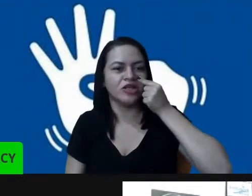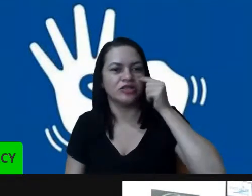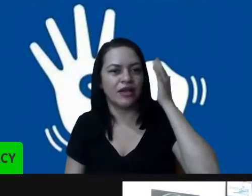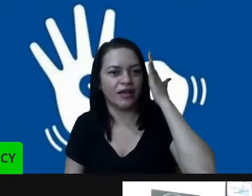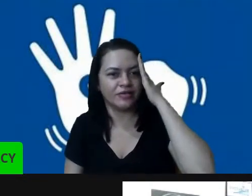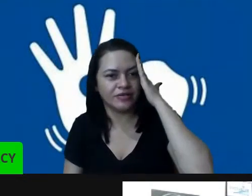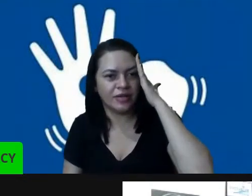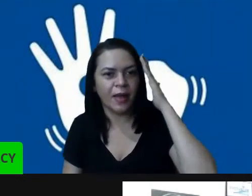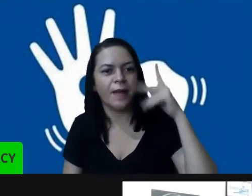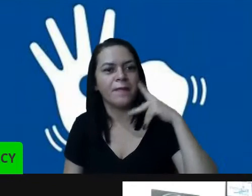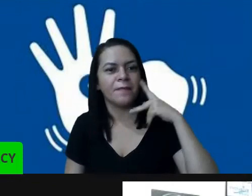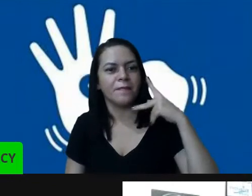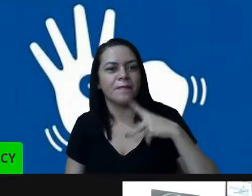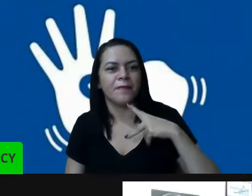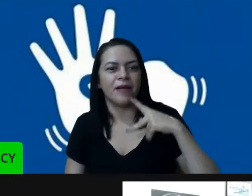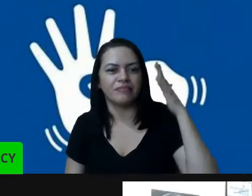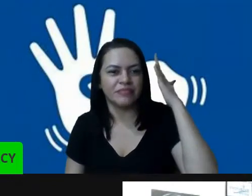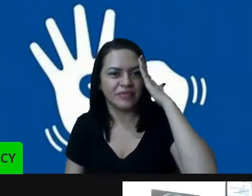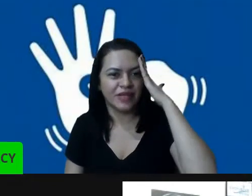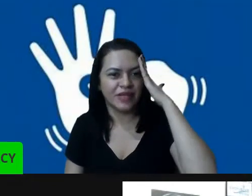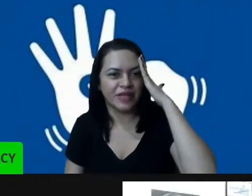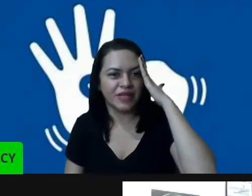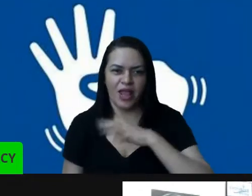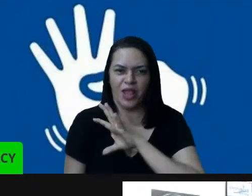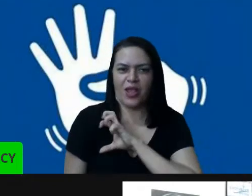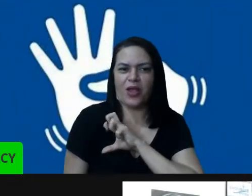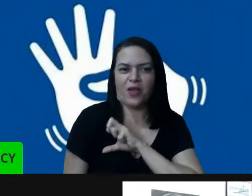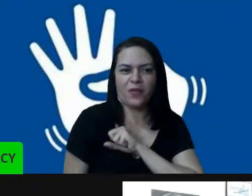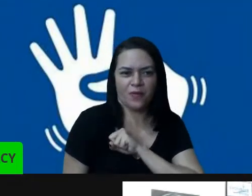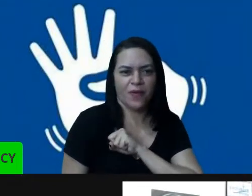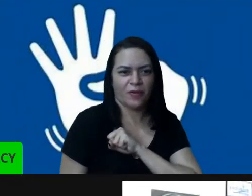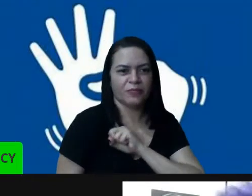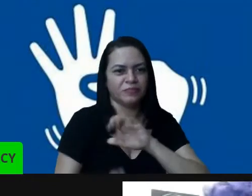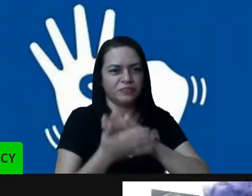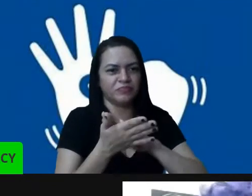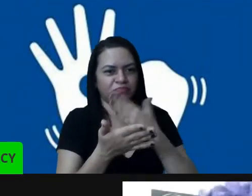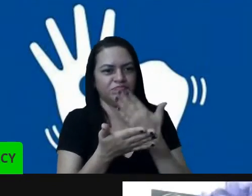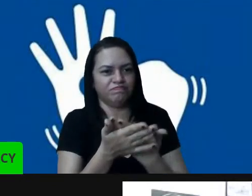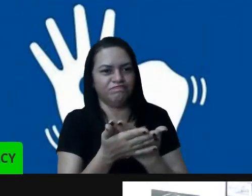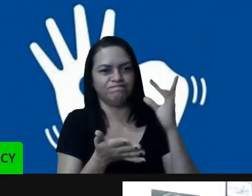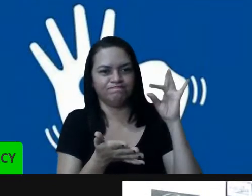Eu amo os intérpretes, de verdade mesmo, de verdade. Que